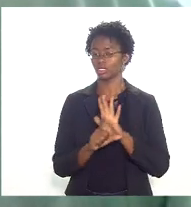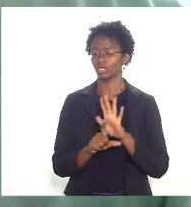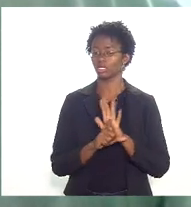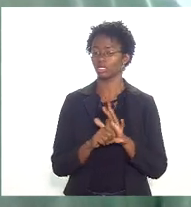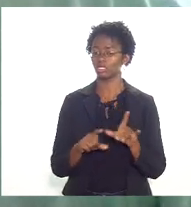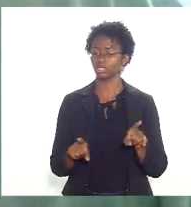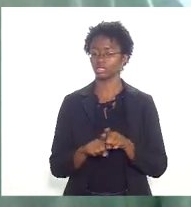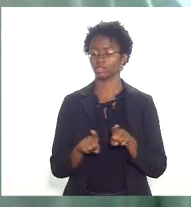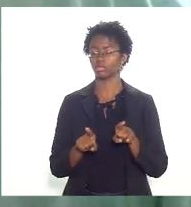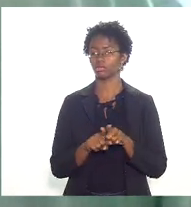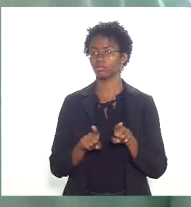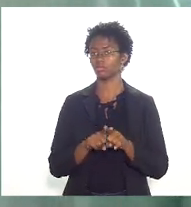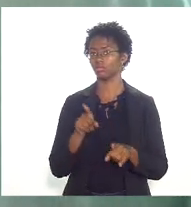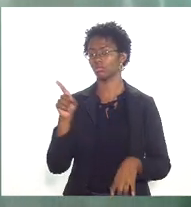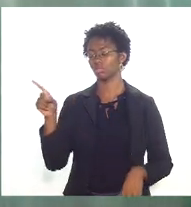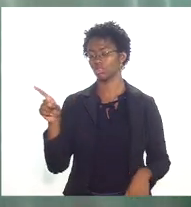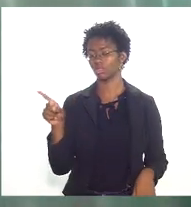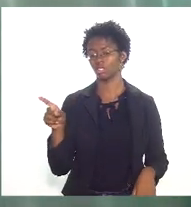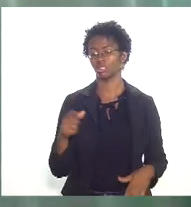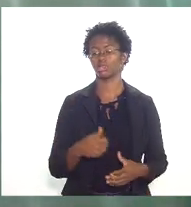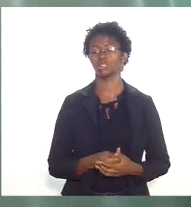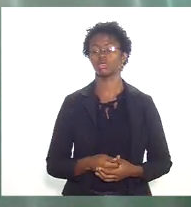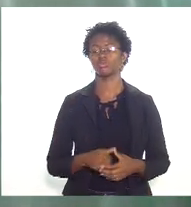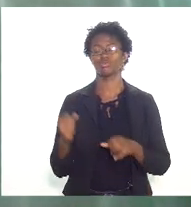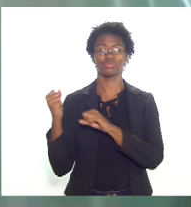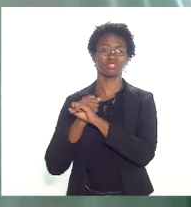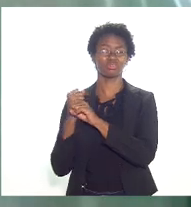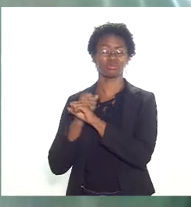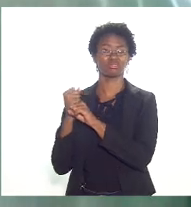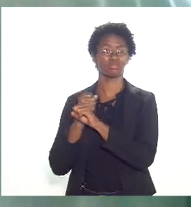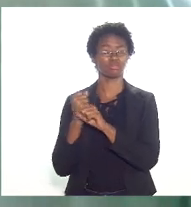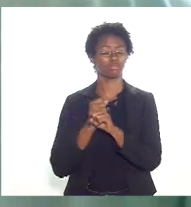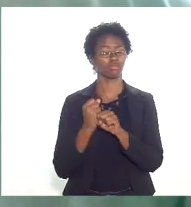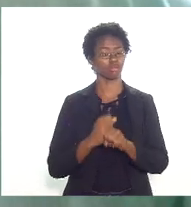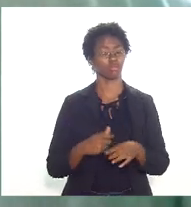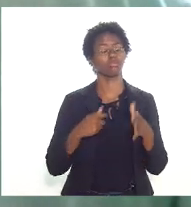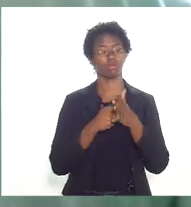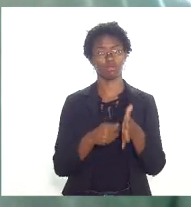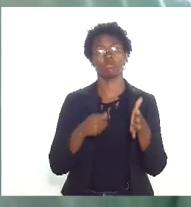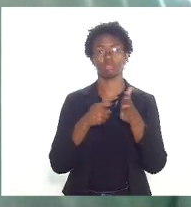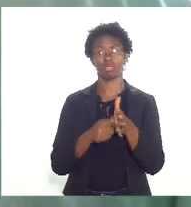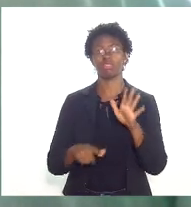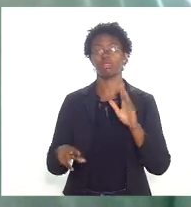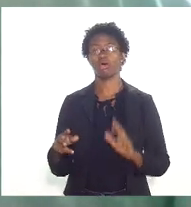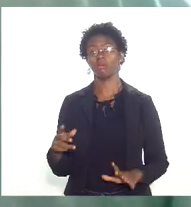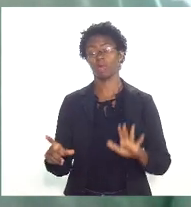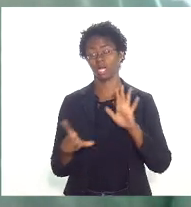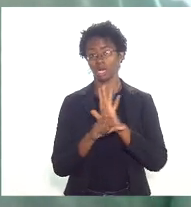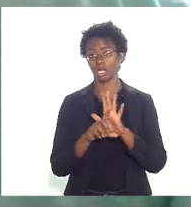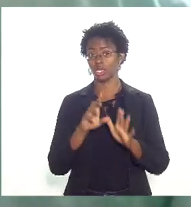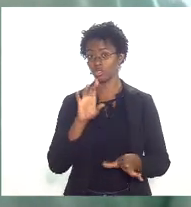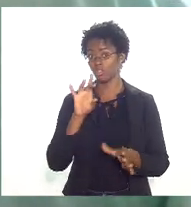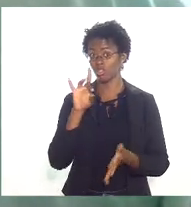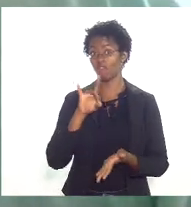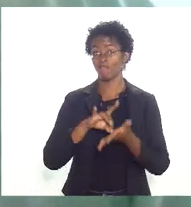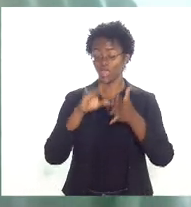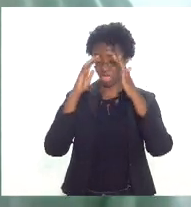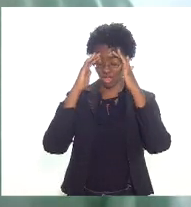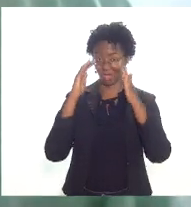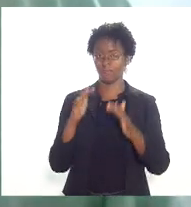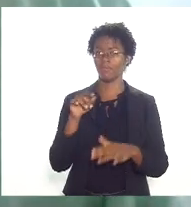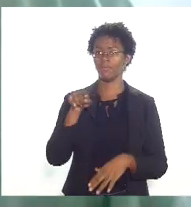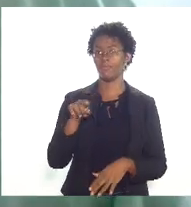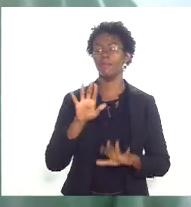comissão do cúmplice brigou muitos anos para que a lei fosse cumprida Na verdade